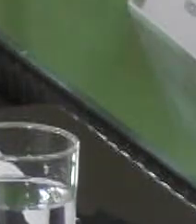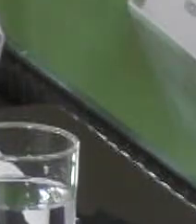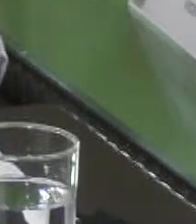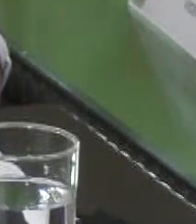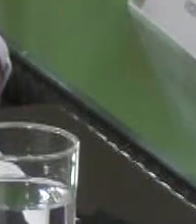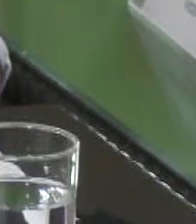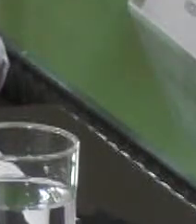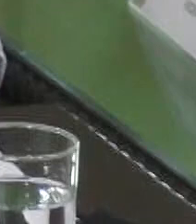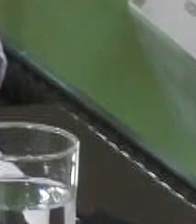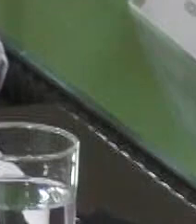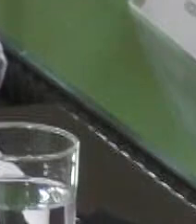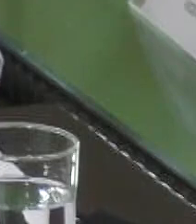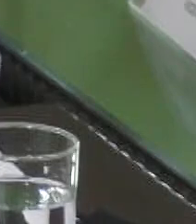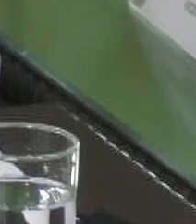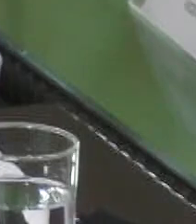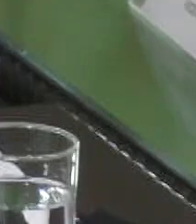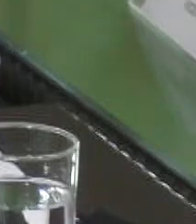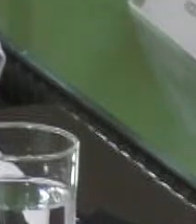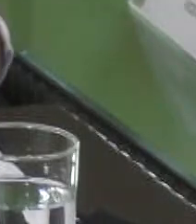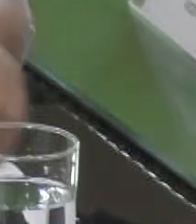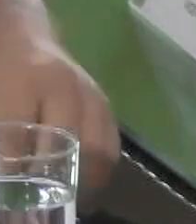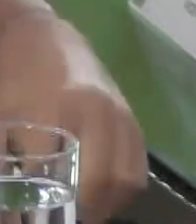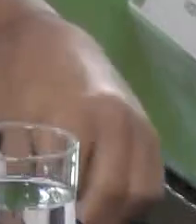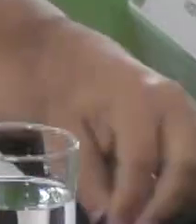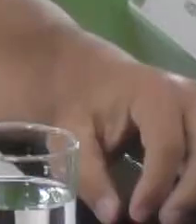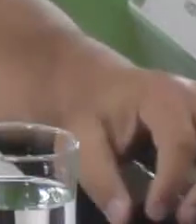investigativas sobre o conteúdo do requerimento